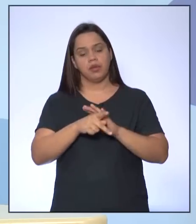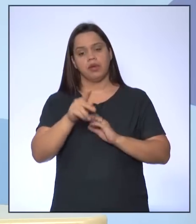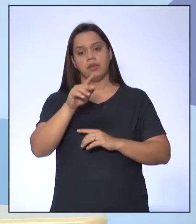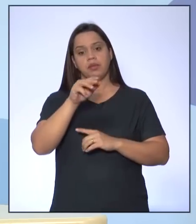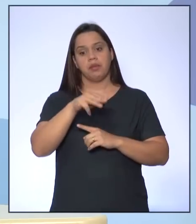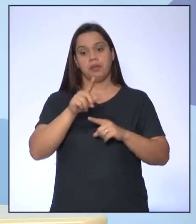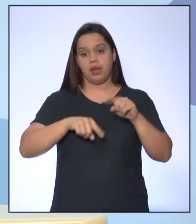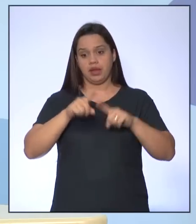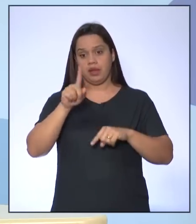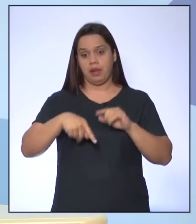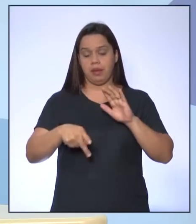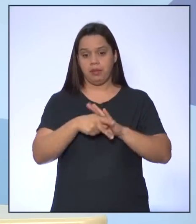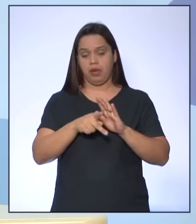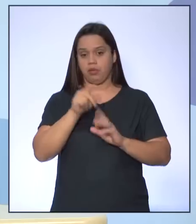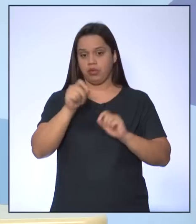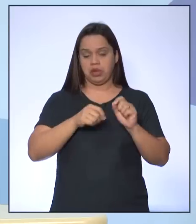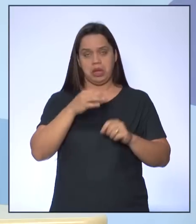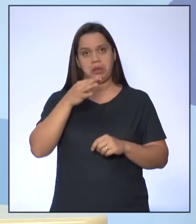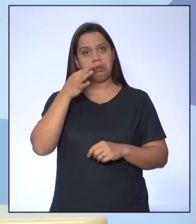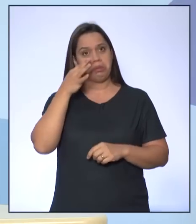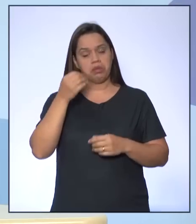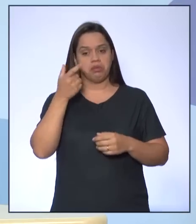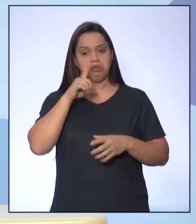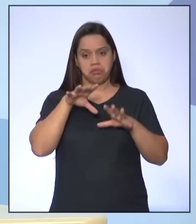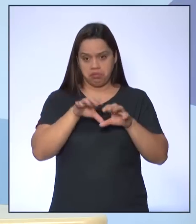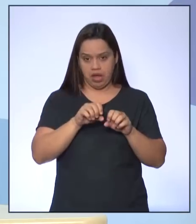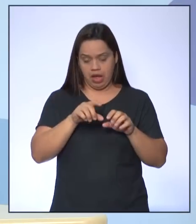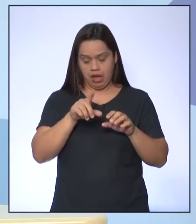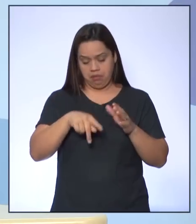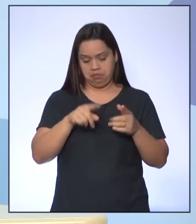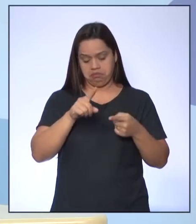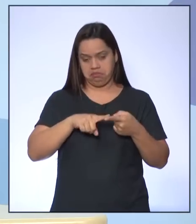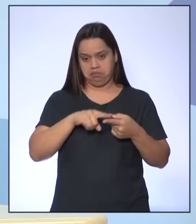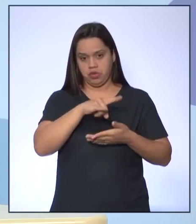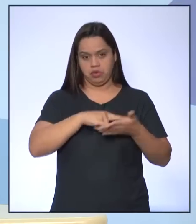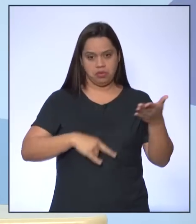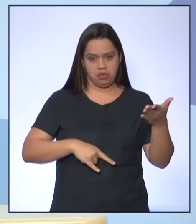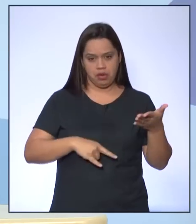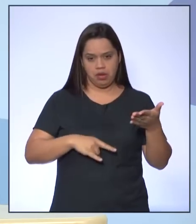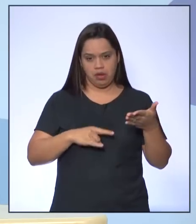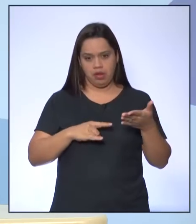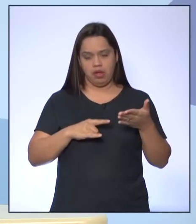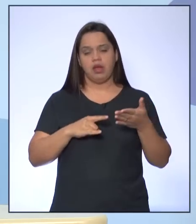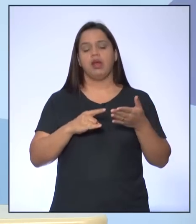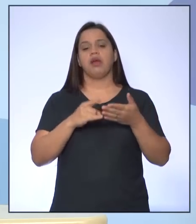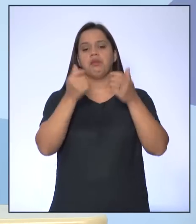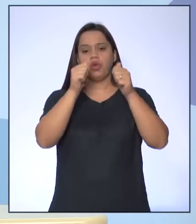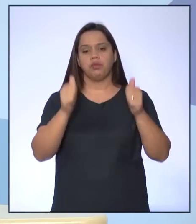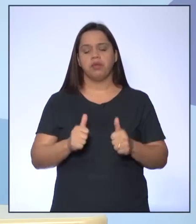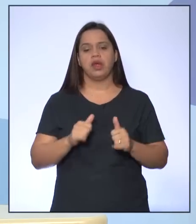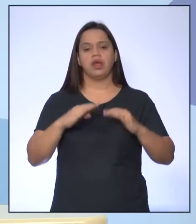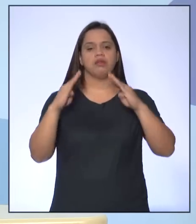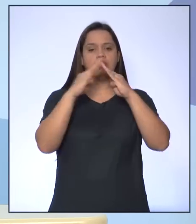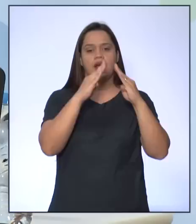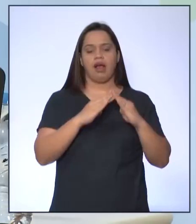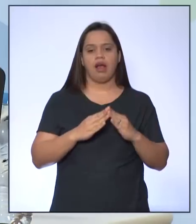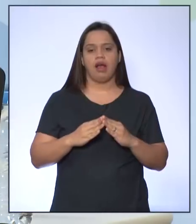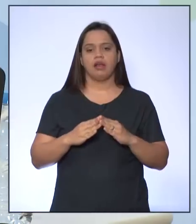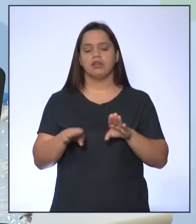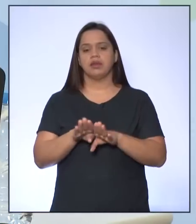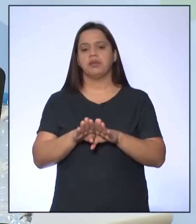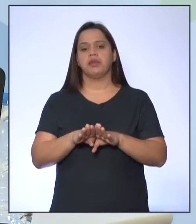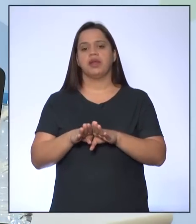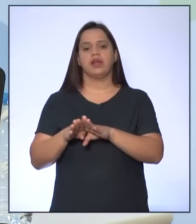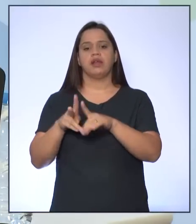Por exemplo, documentos, estátuas, monumentos, casas, ferramentas, né, professora